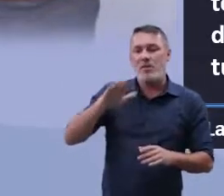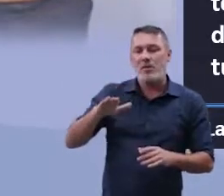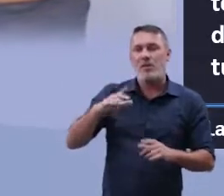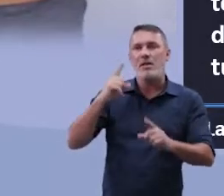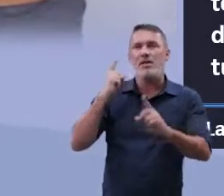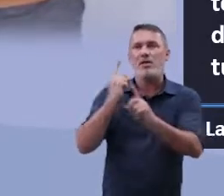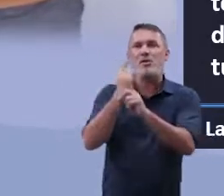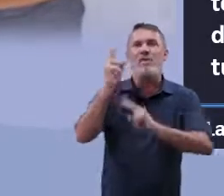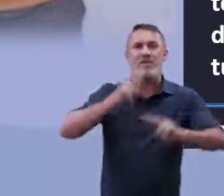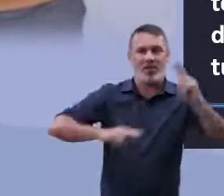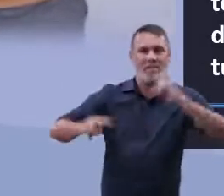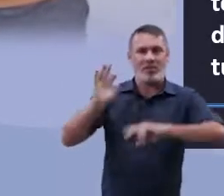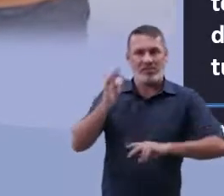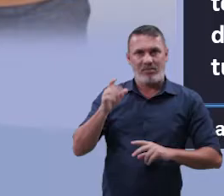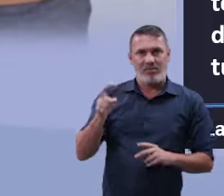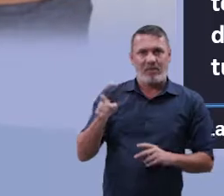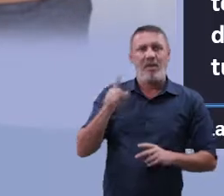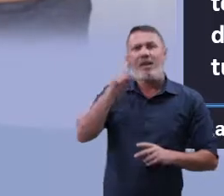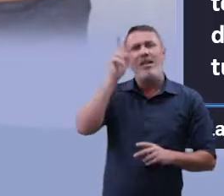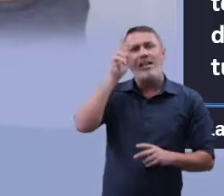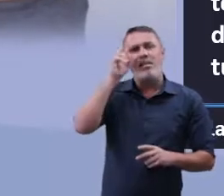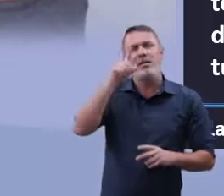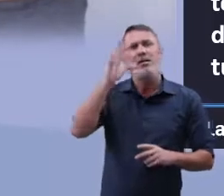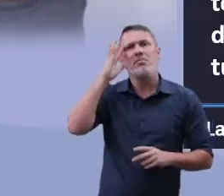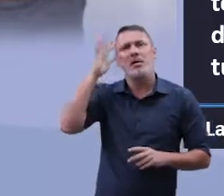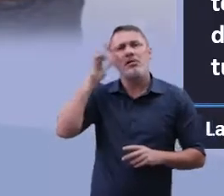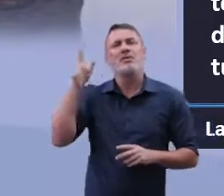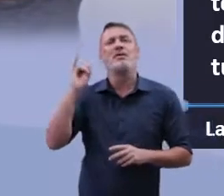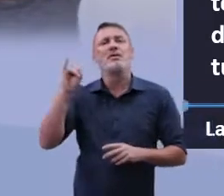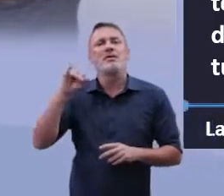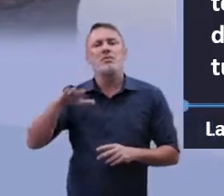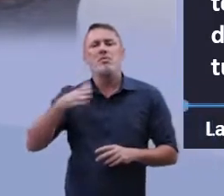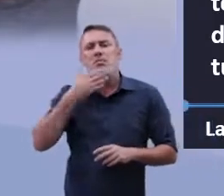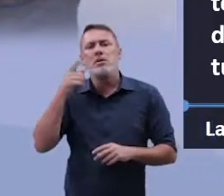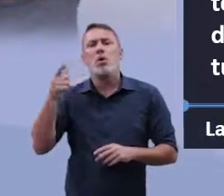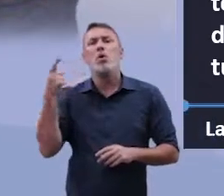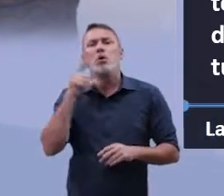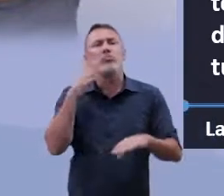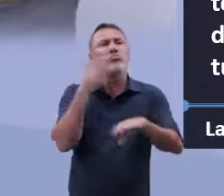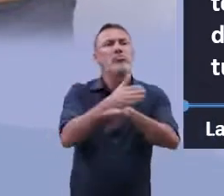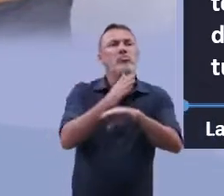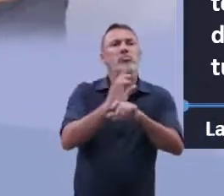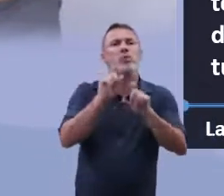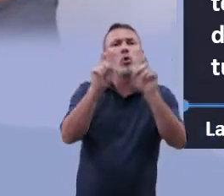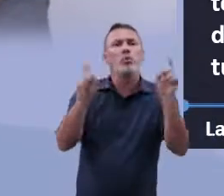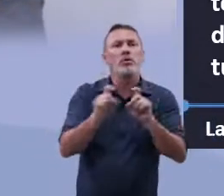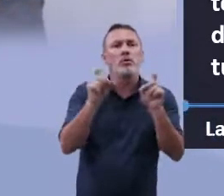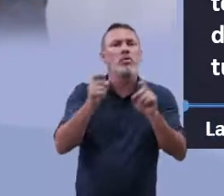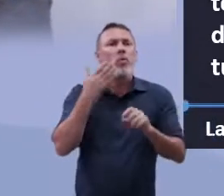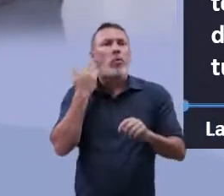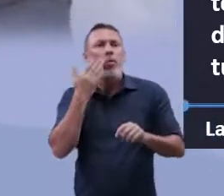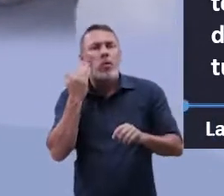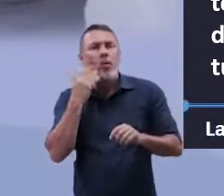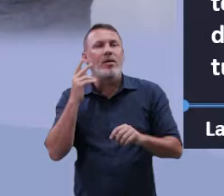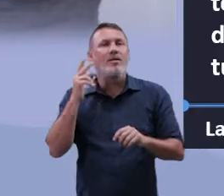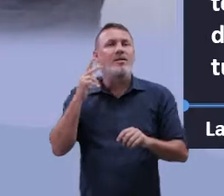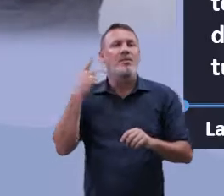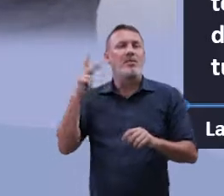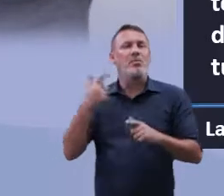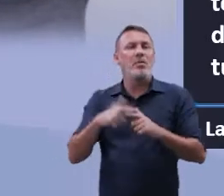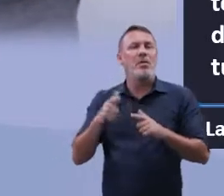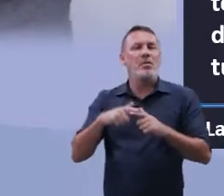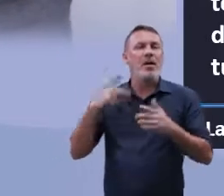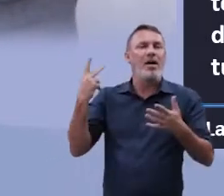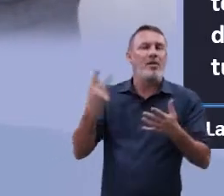vento. Imagine se esse menino tivesse acesso ao meio digital. Será que aquele problema